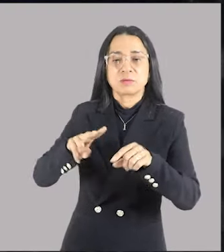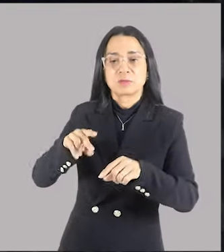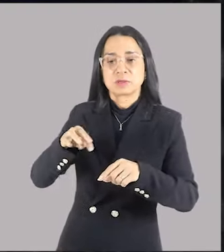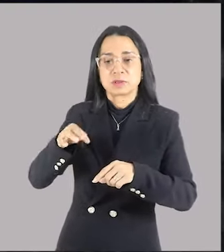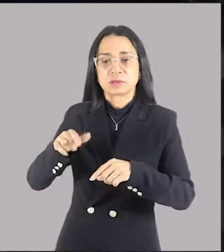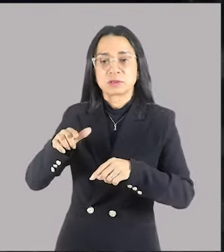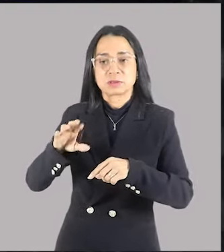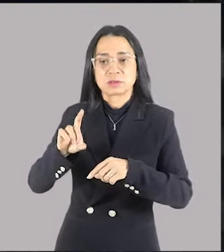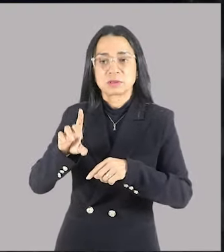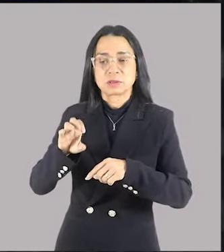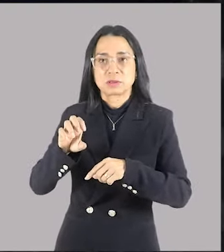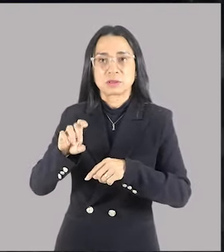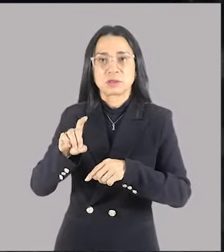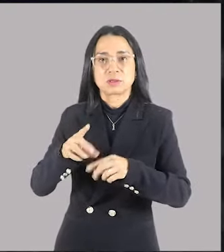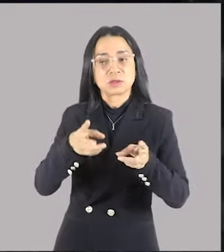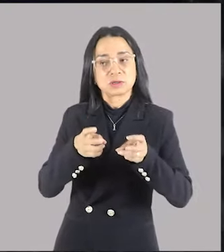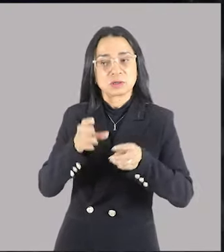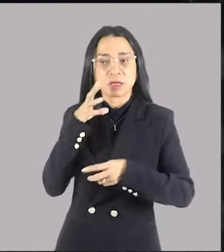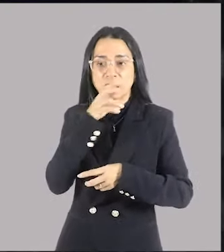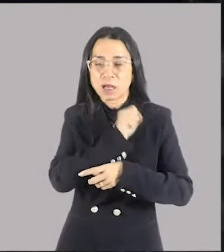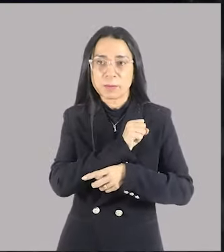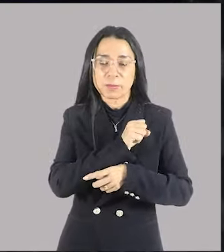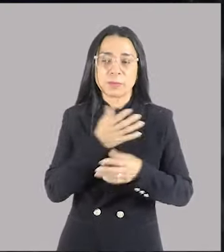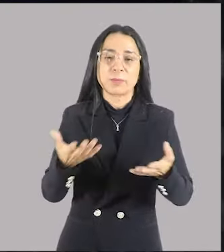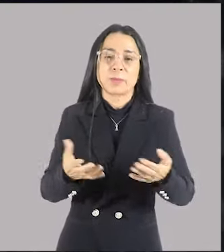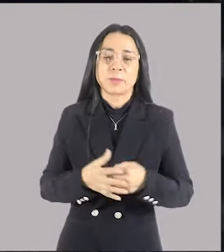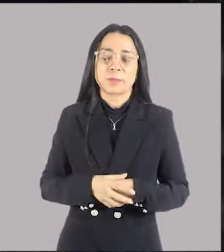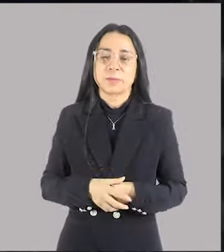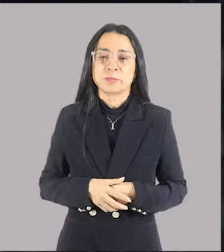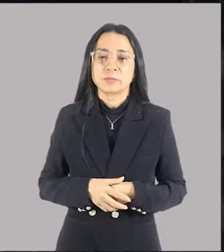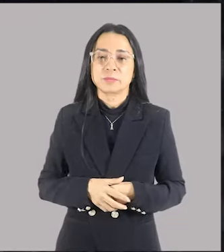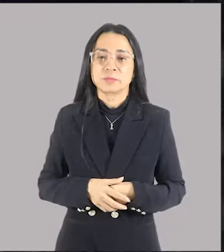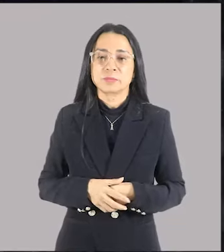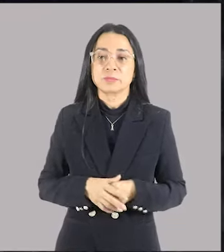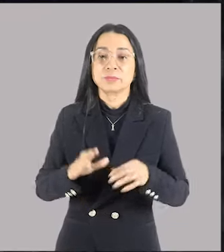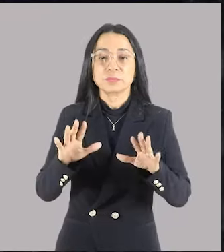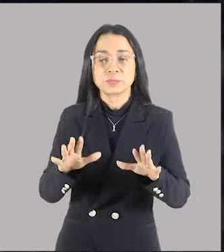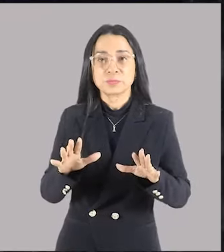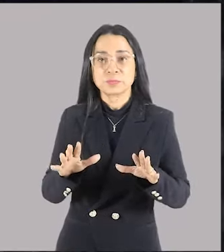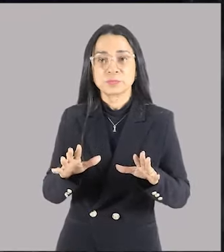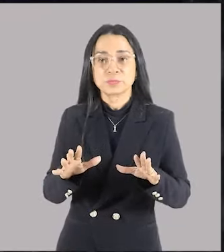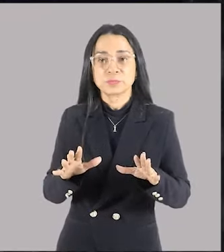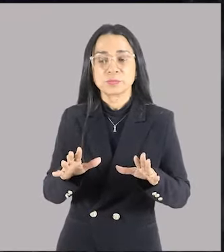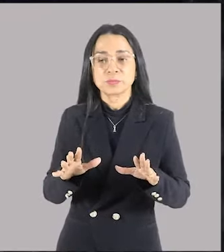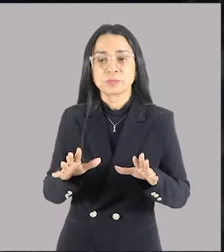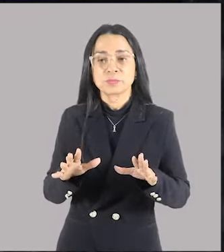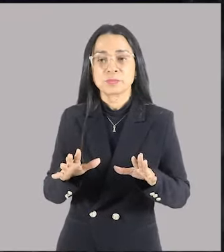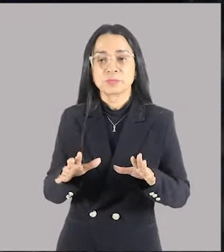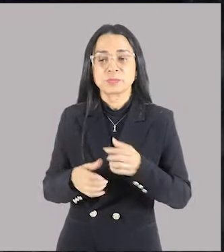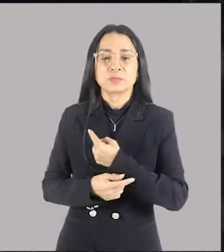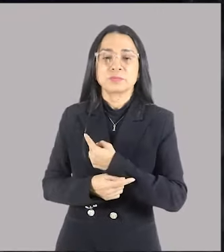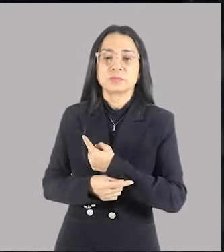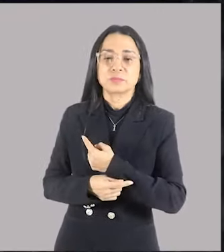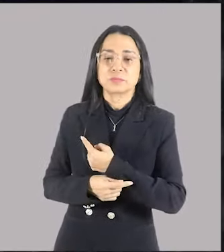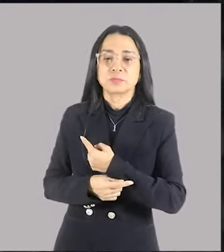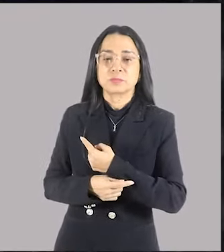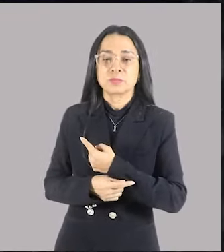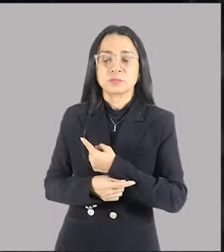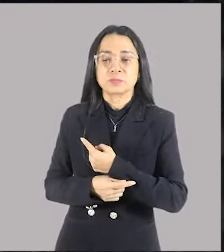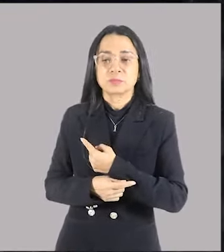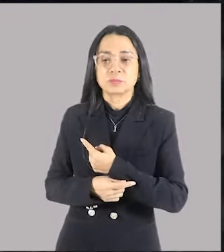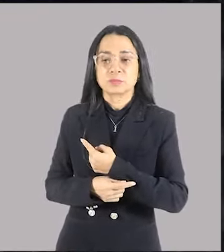adquirida imediatamente é de forma automática perfeito portanto além da além da vitaliciedade